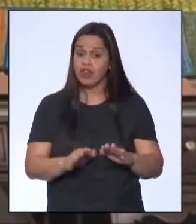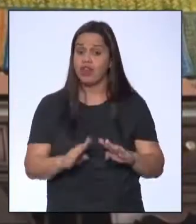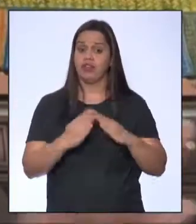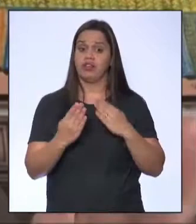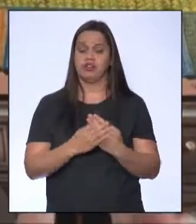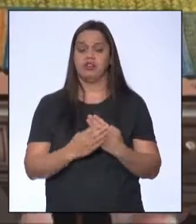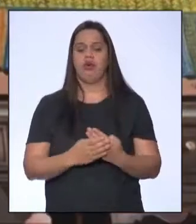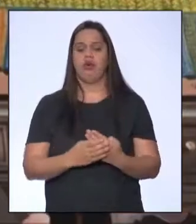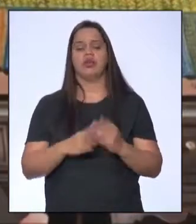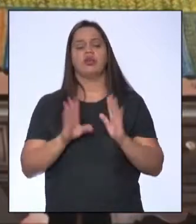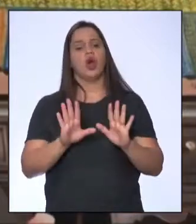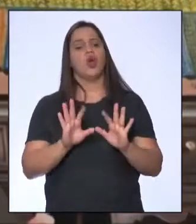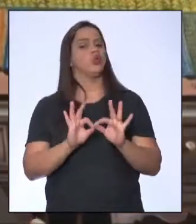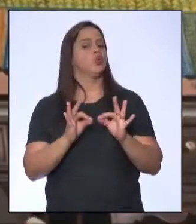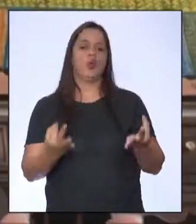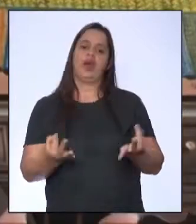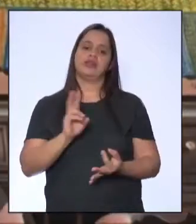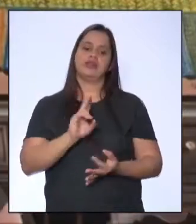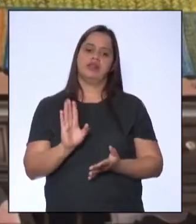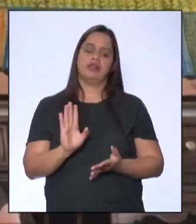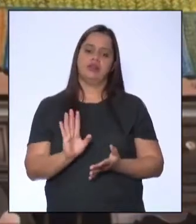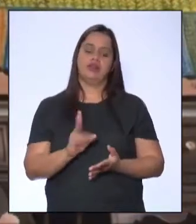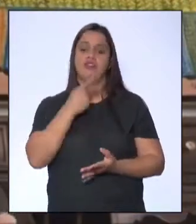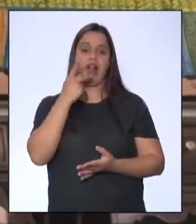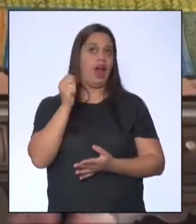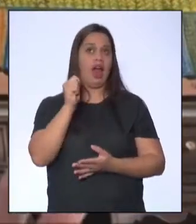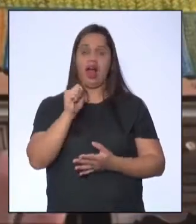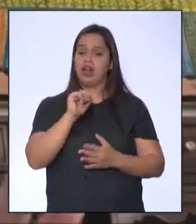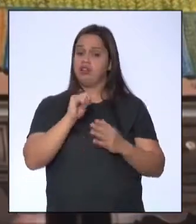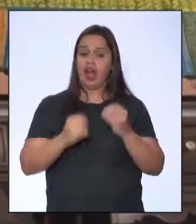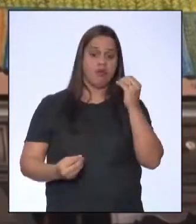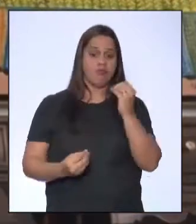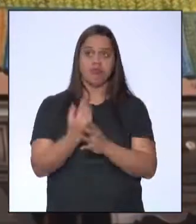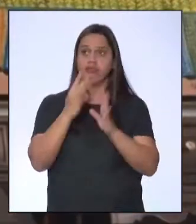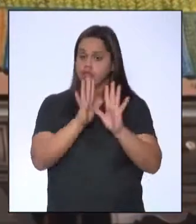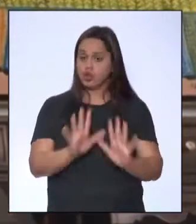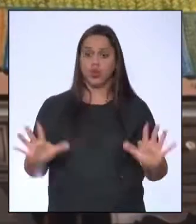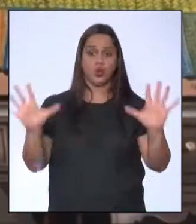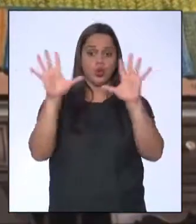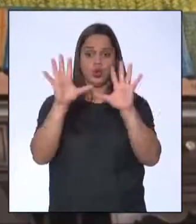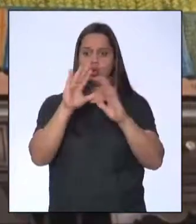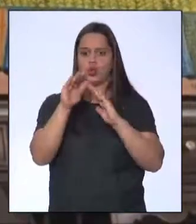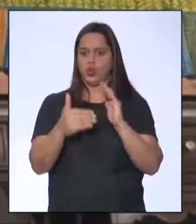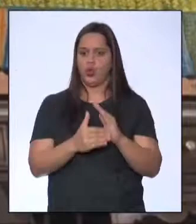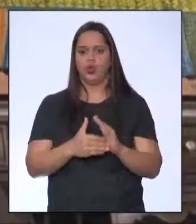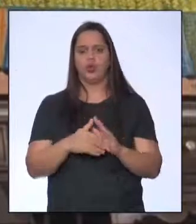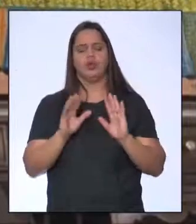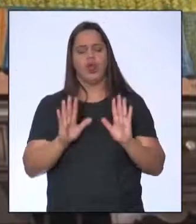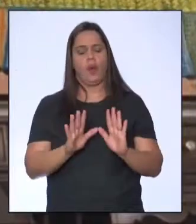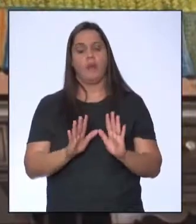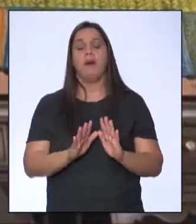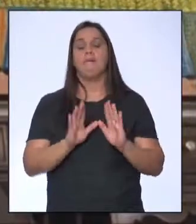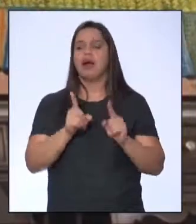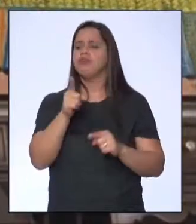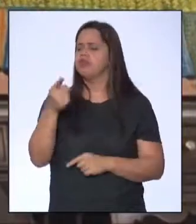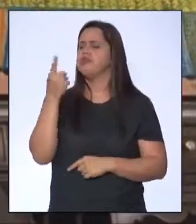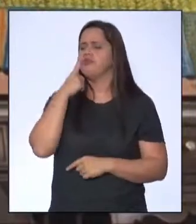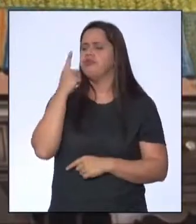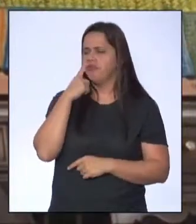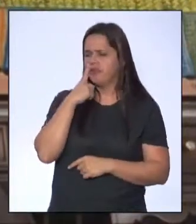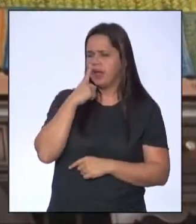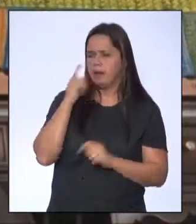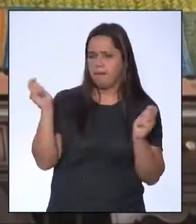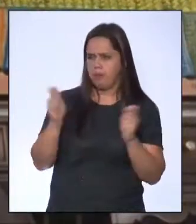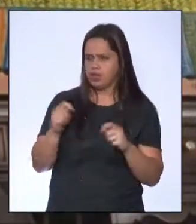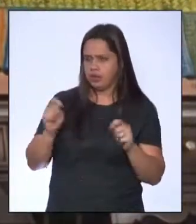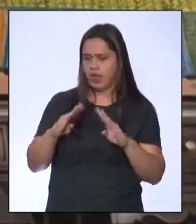você universalizar a escola de tempo integral. Você vê possibilidade de uma